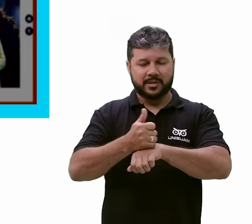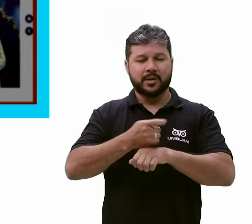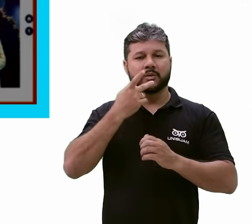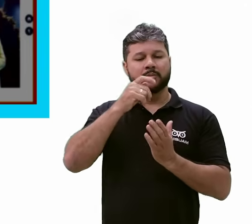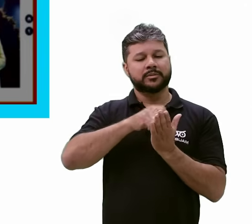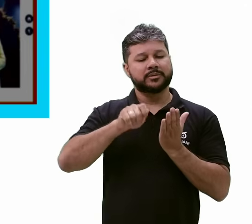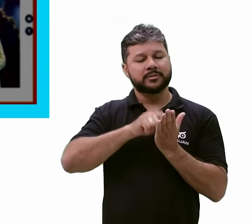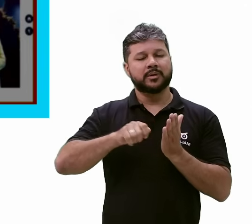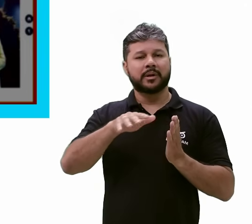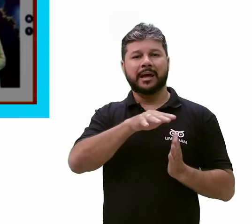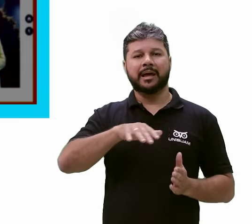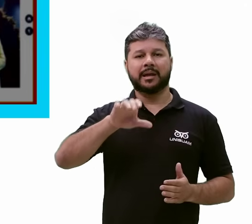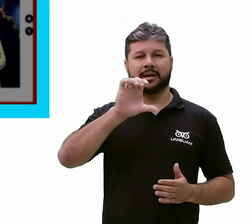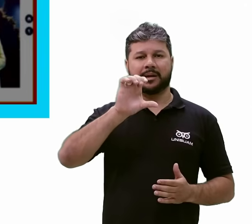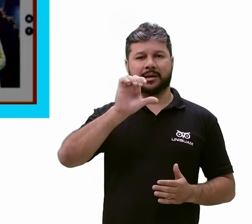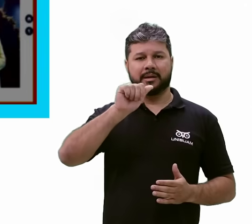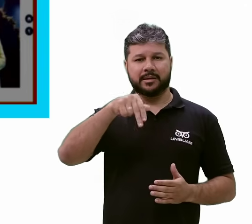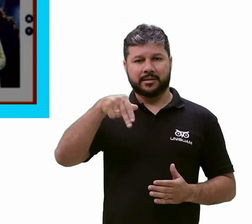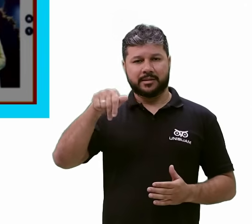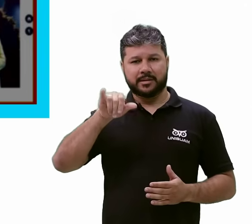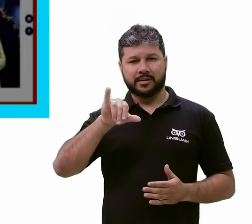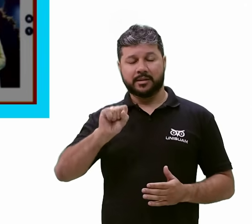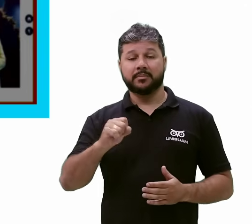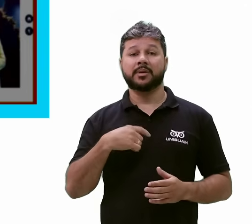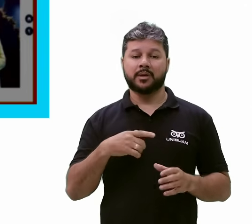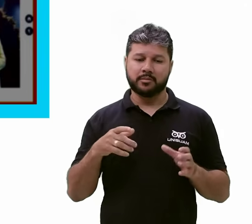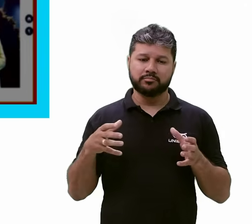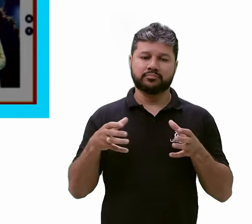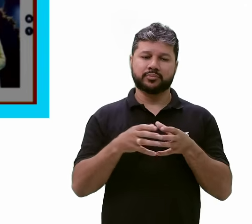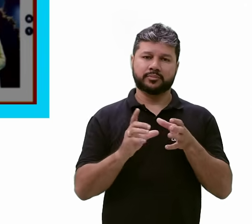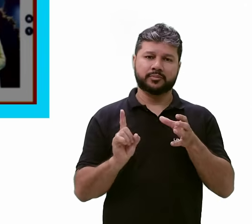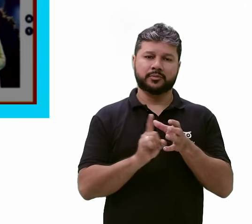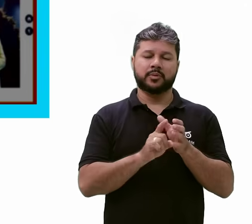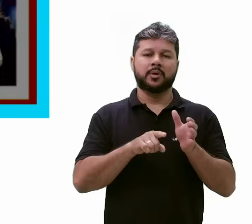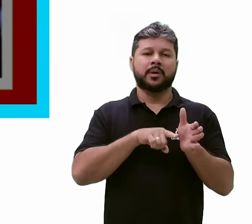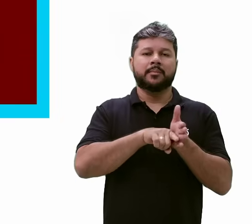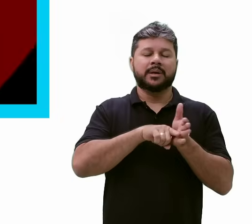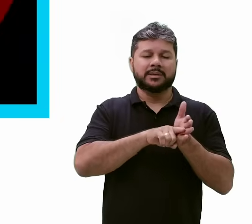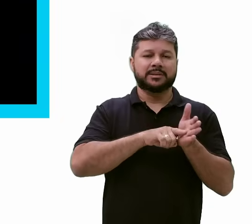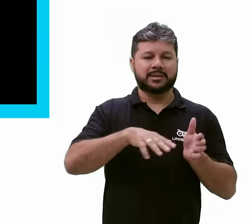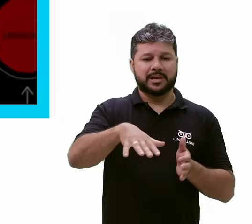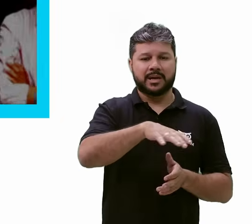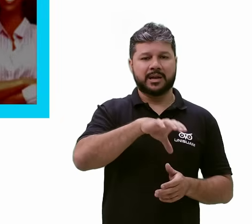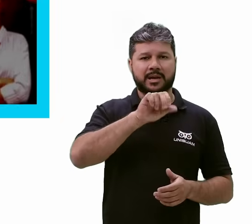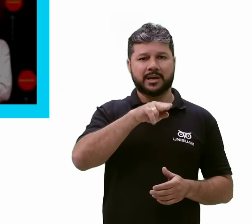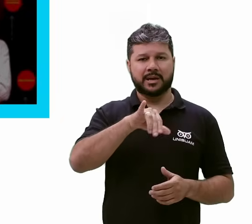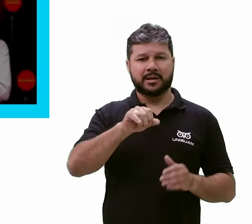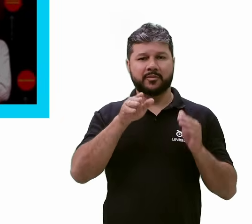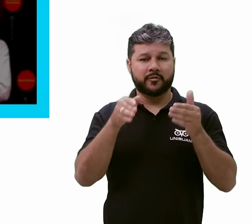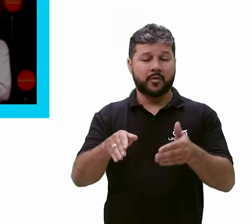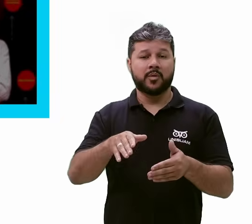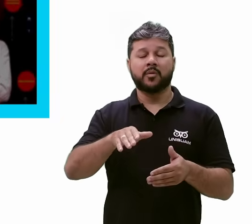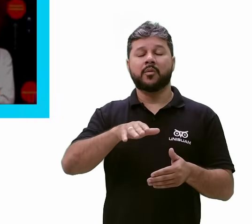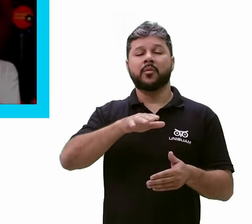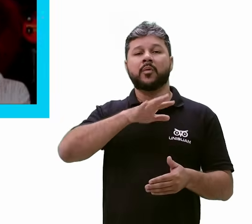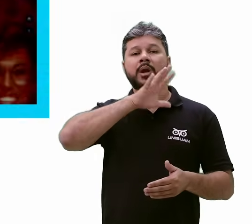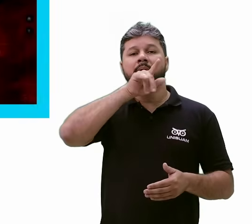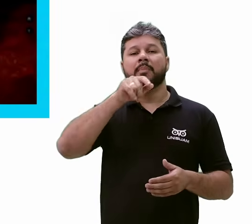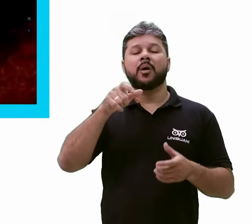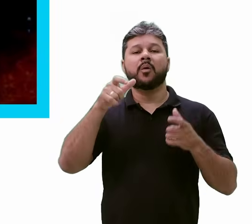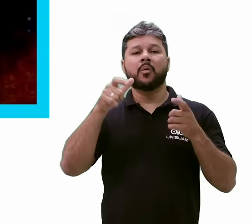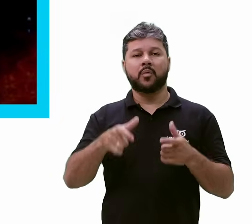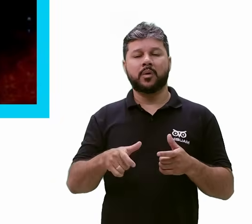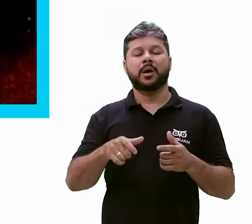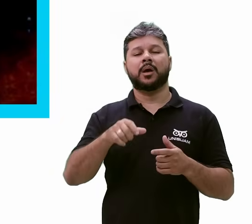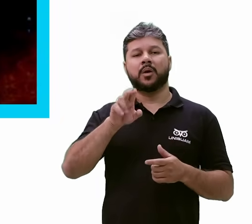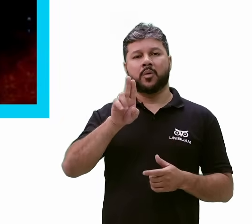de cannabis, tá? Faço parte do grupo de pesquisa da Universidade Rural em cannabis medicinal para animais. Bom, e é por isso